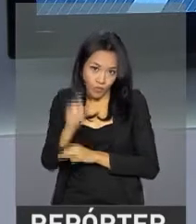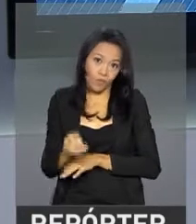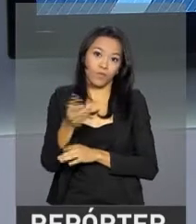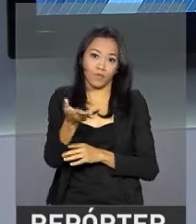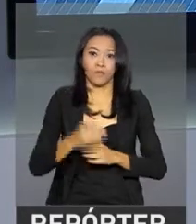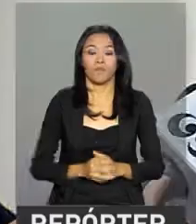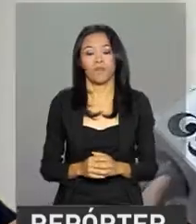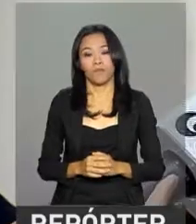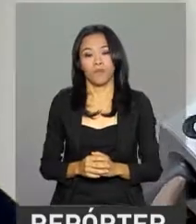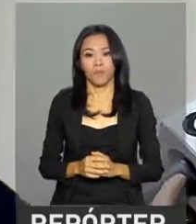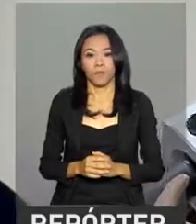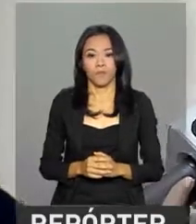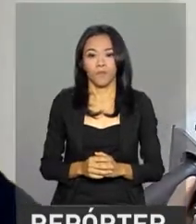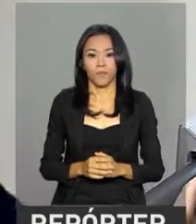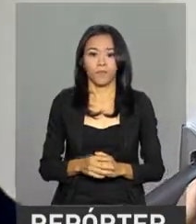Nacional.